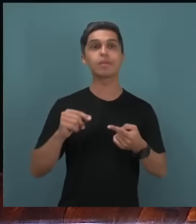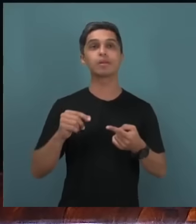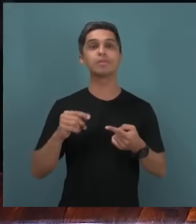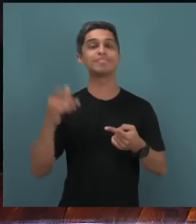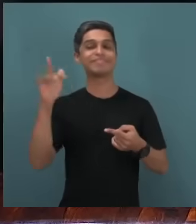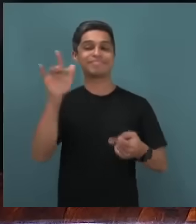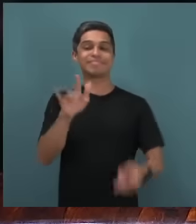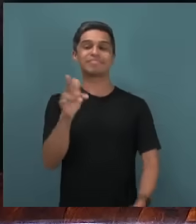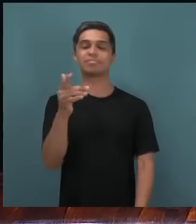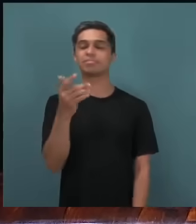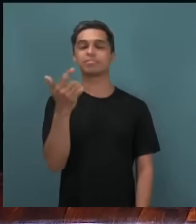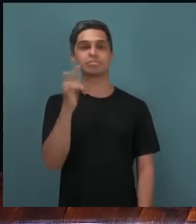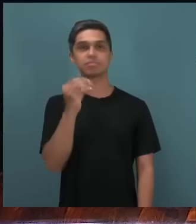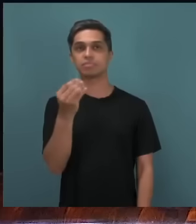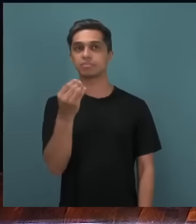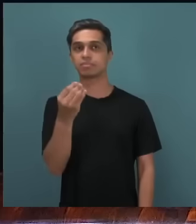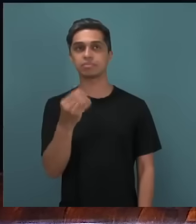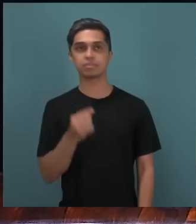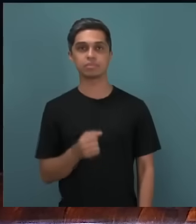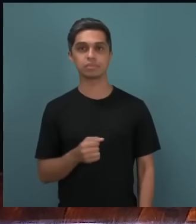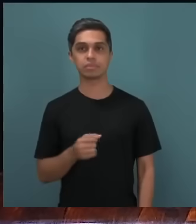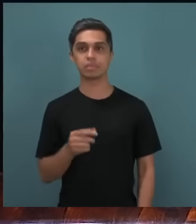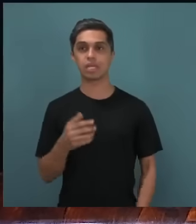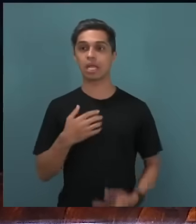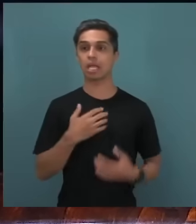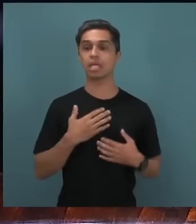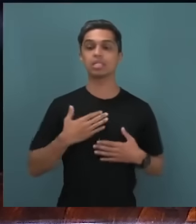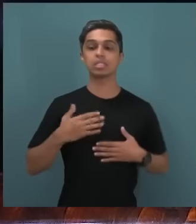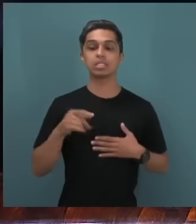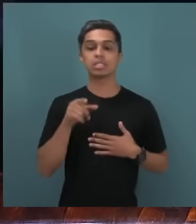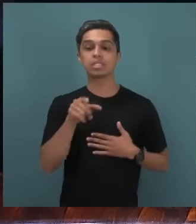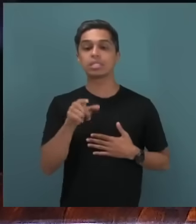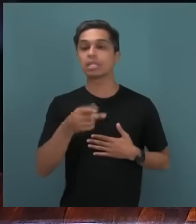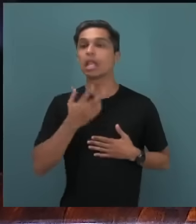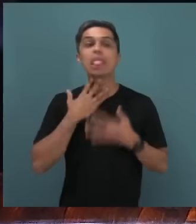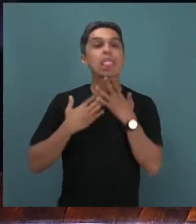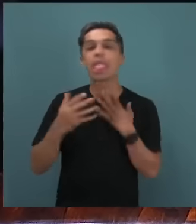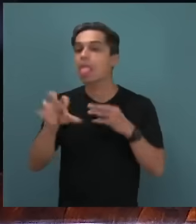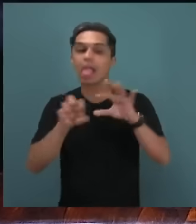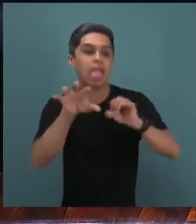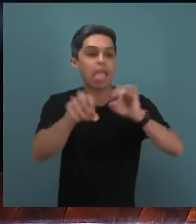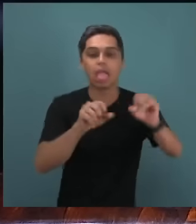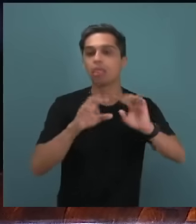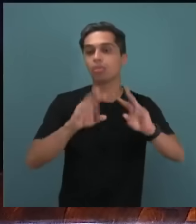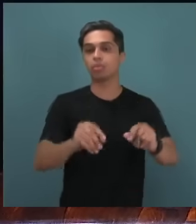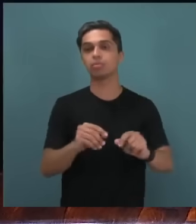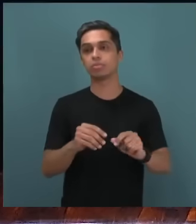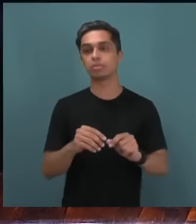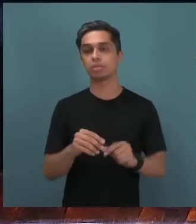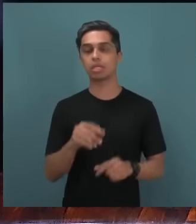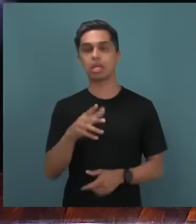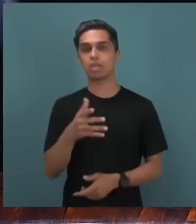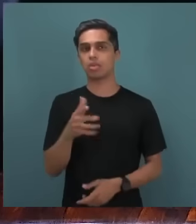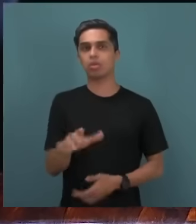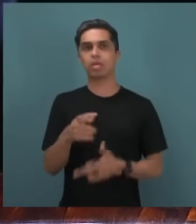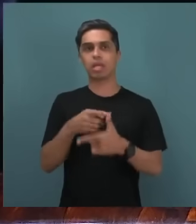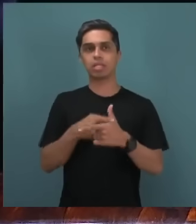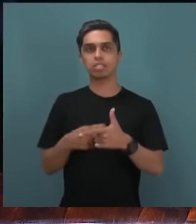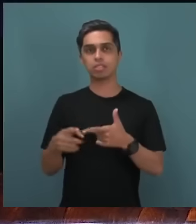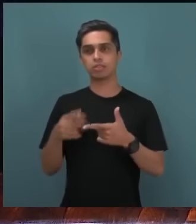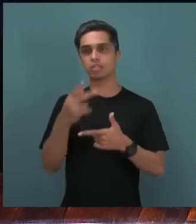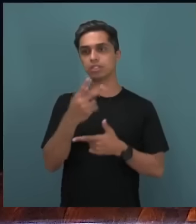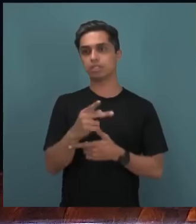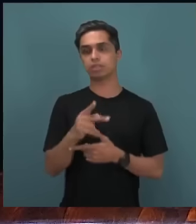inacessável. Nunca está saciada. Ela se recusa a repartir o